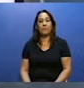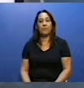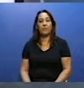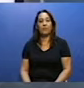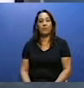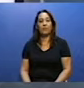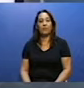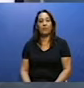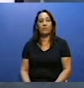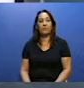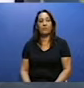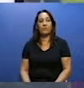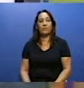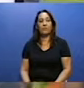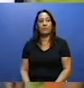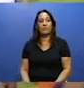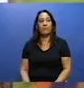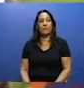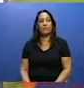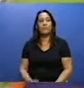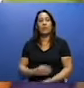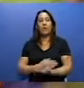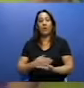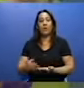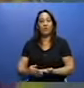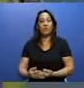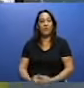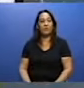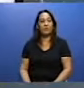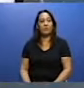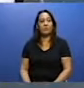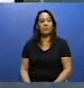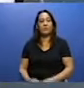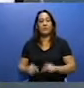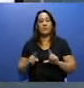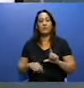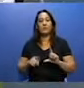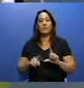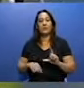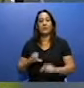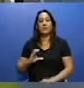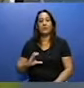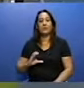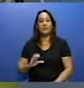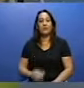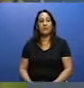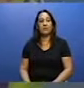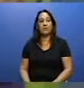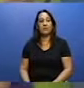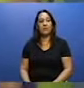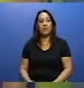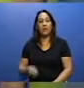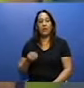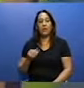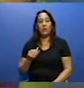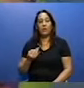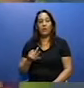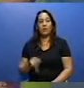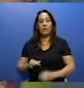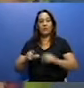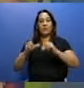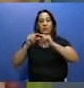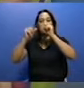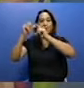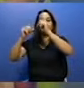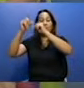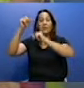Aqui eu vou continuar e aí vocês dão um pause, tá bom? Letrinha C. Quantas estrelas teria a figura